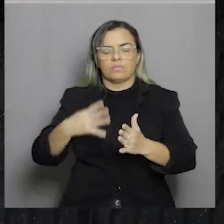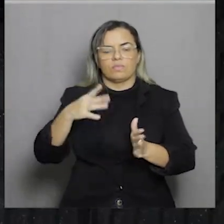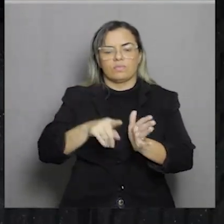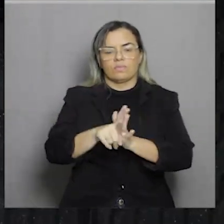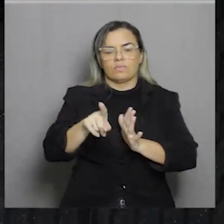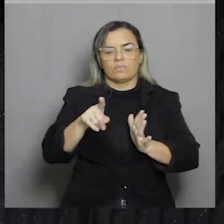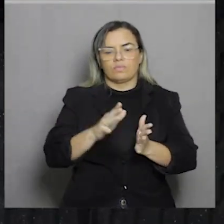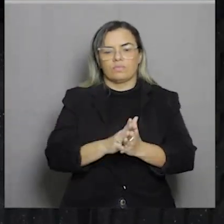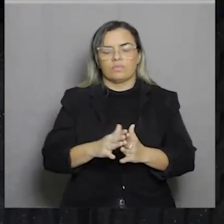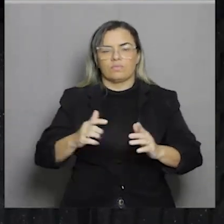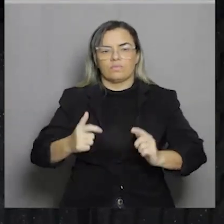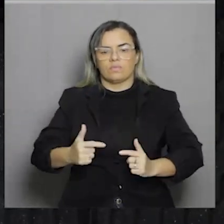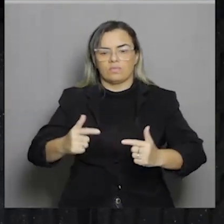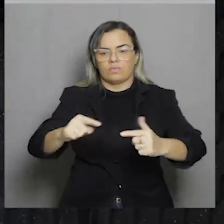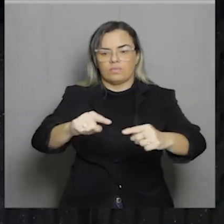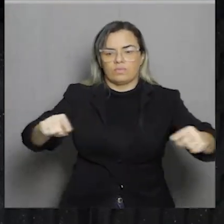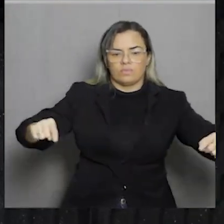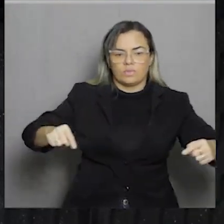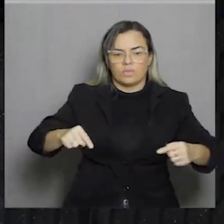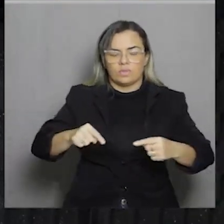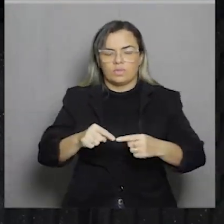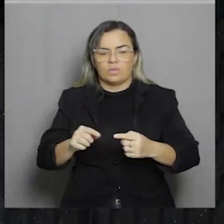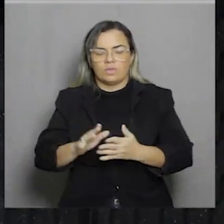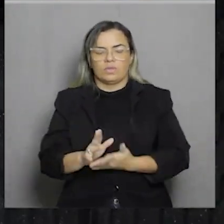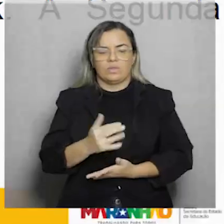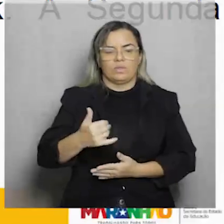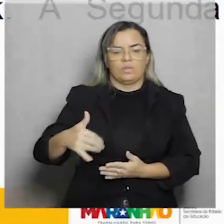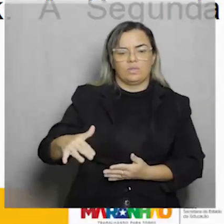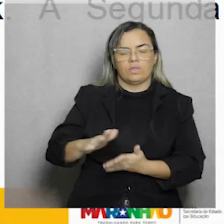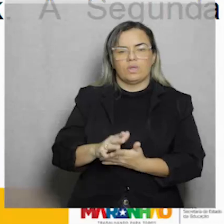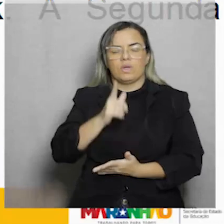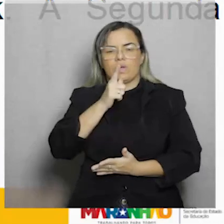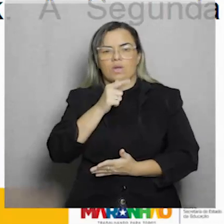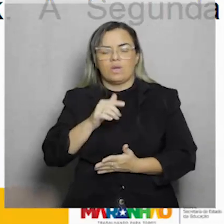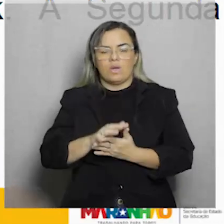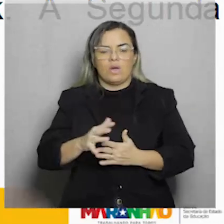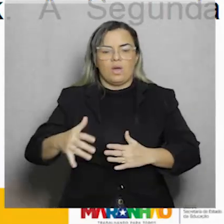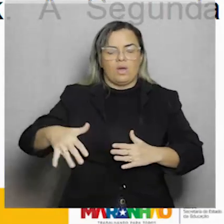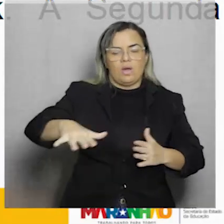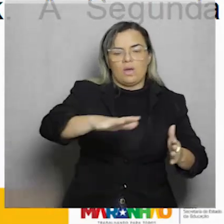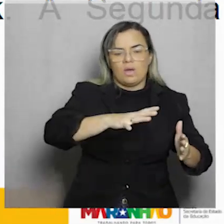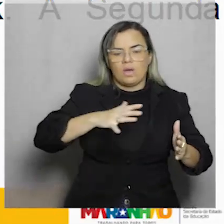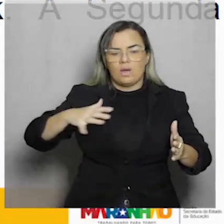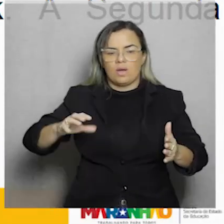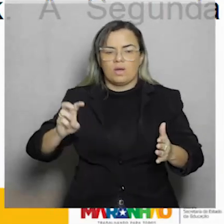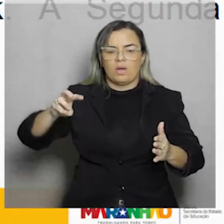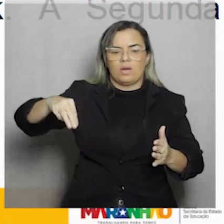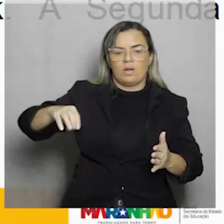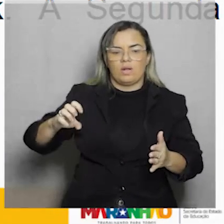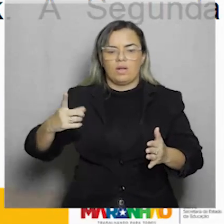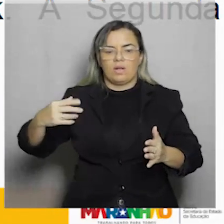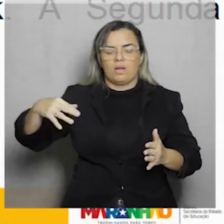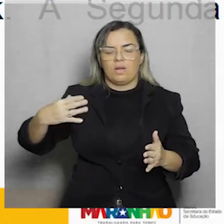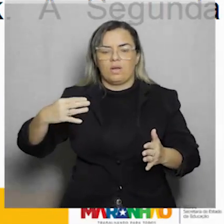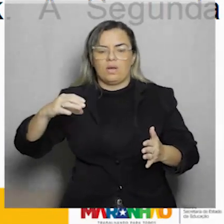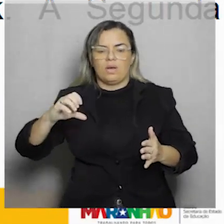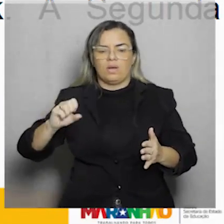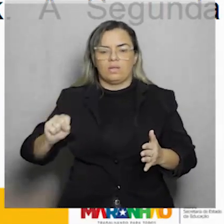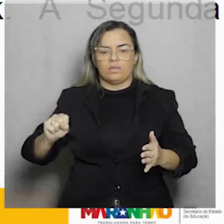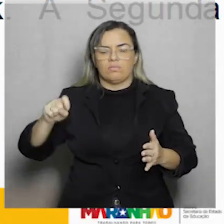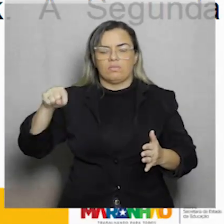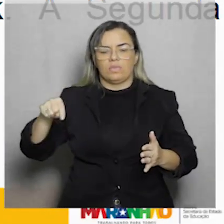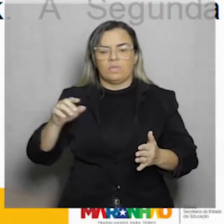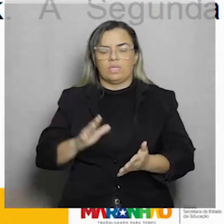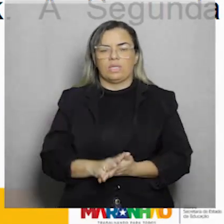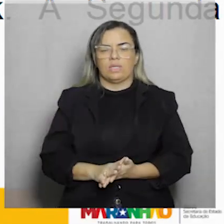Quanto aos campos de batalha, os nomes de ilhas melanésias, olha, ilhas